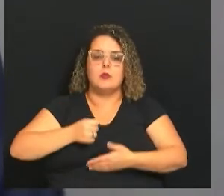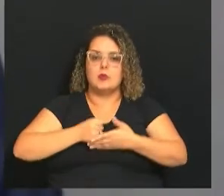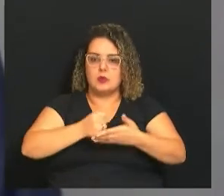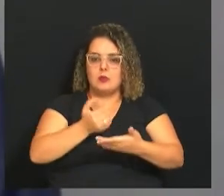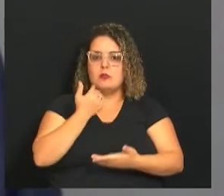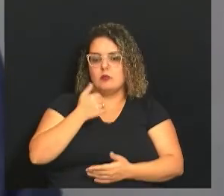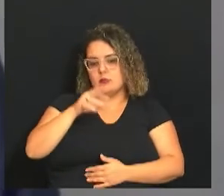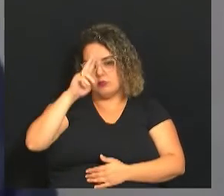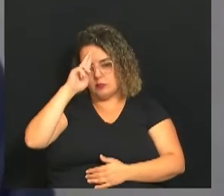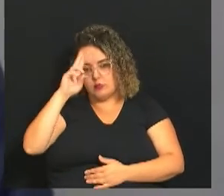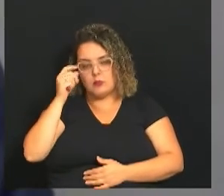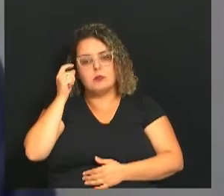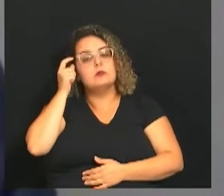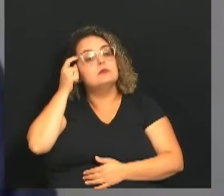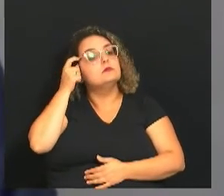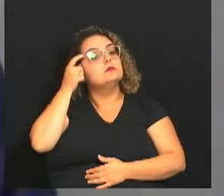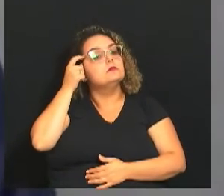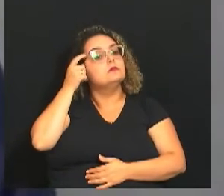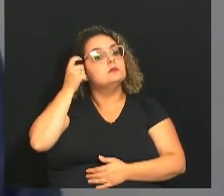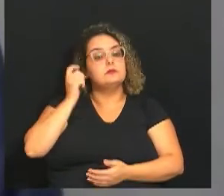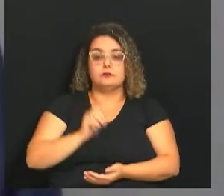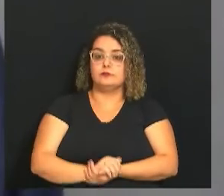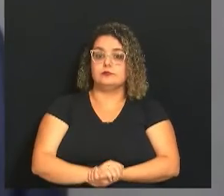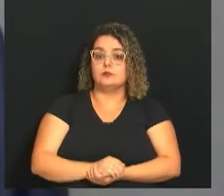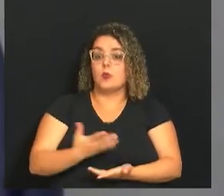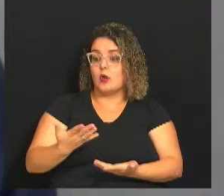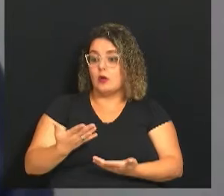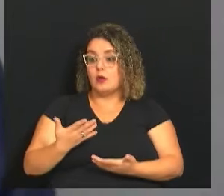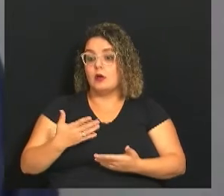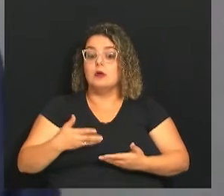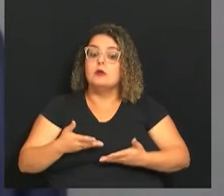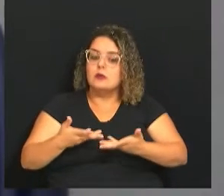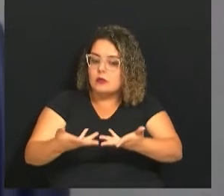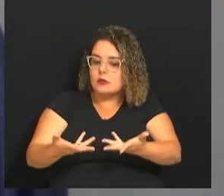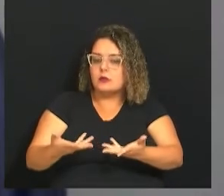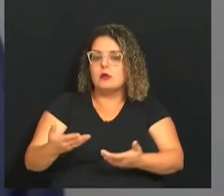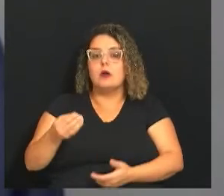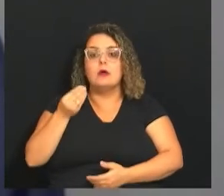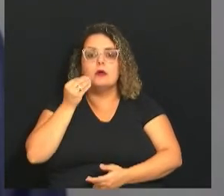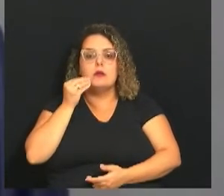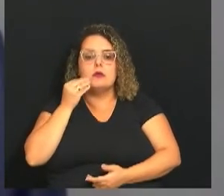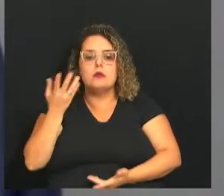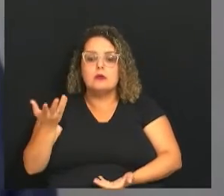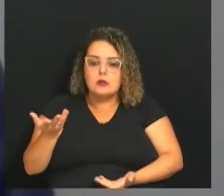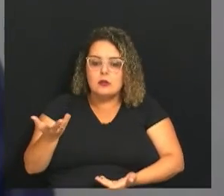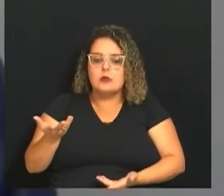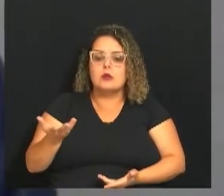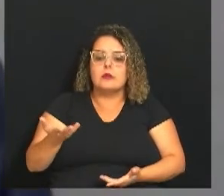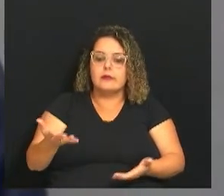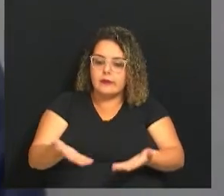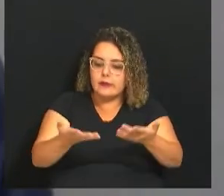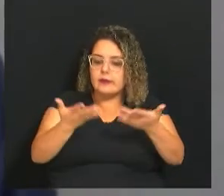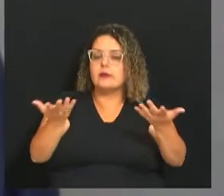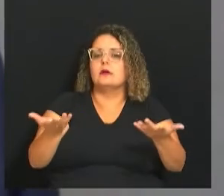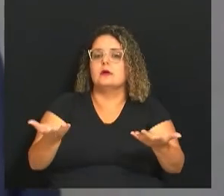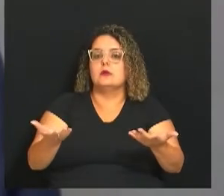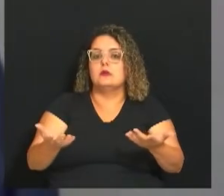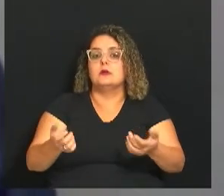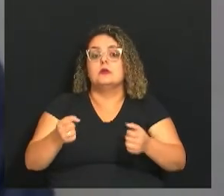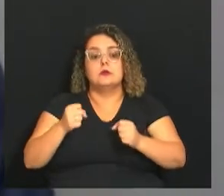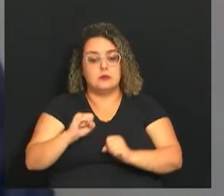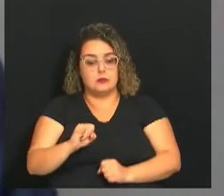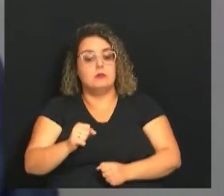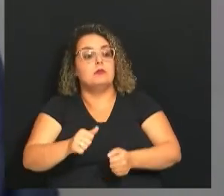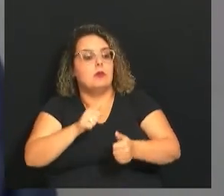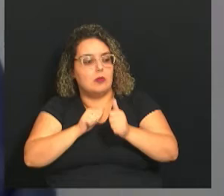e a própria empresa fala, olha, seja agradável, tenta agradar o cliente. Então, se ele quiser beber alguma coisa, posso? Pode pagar. A